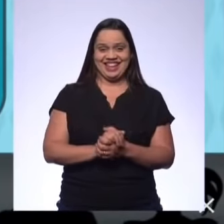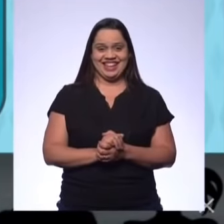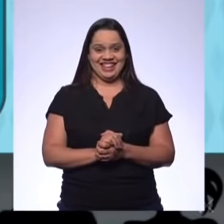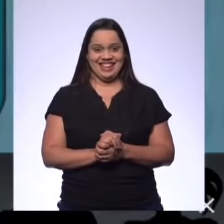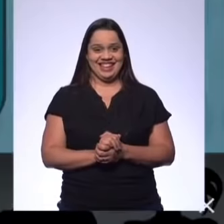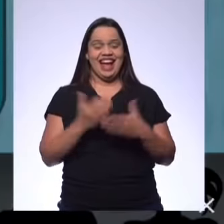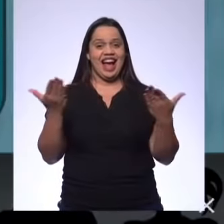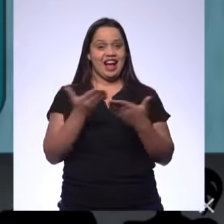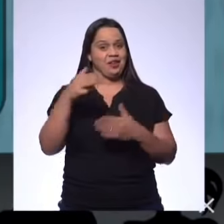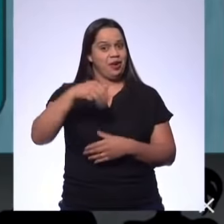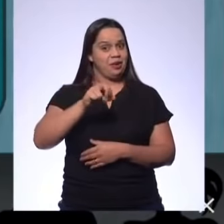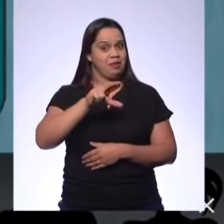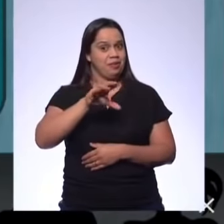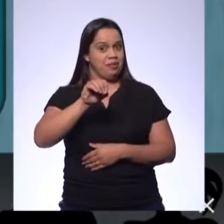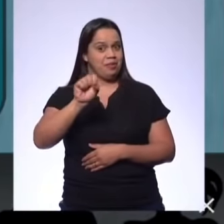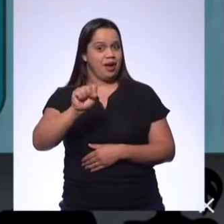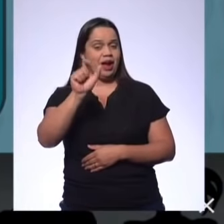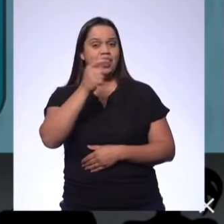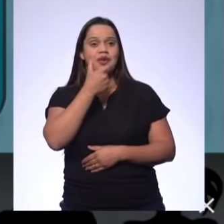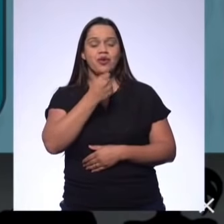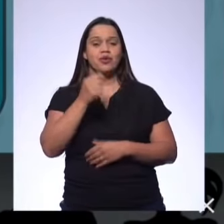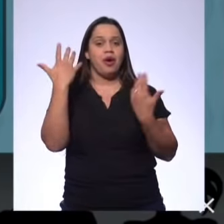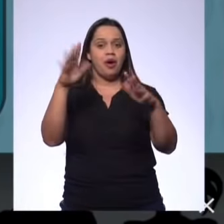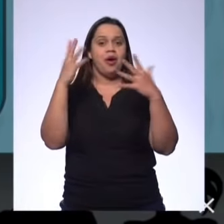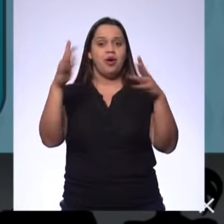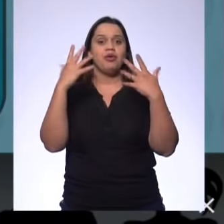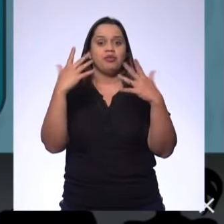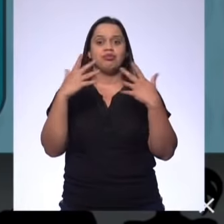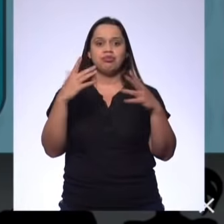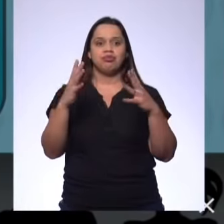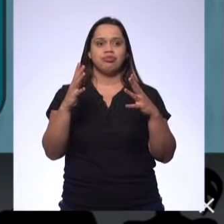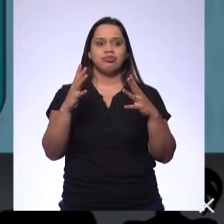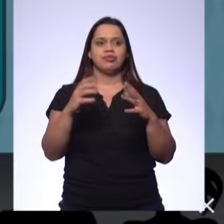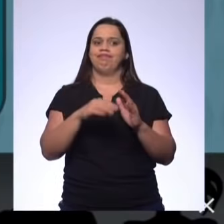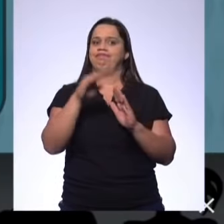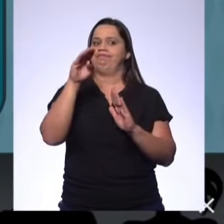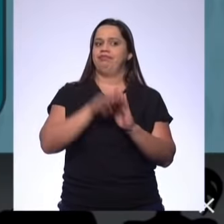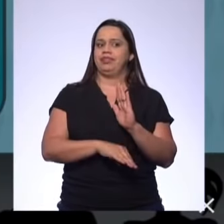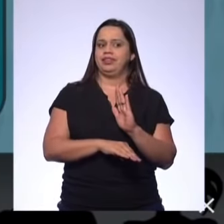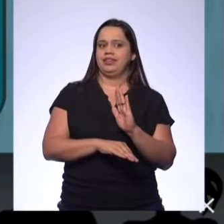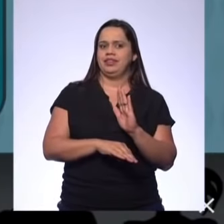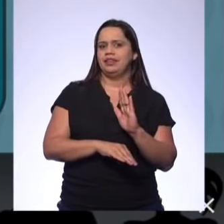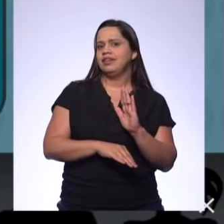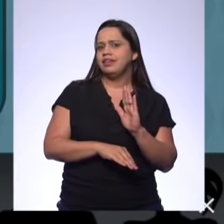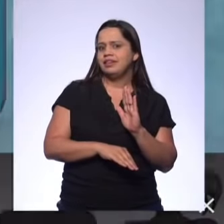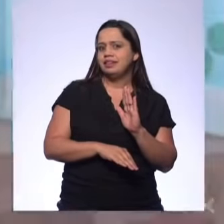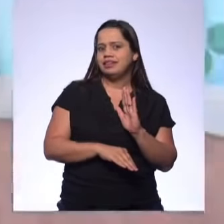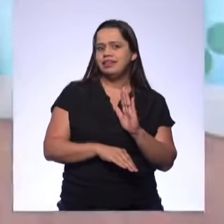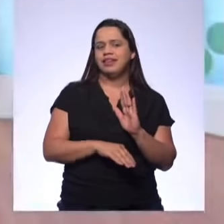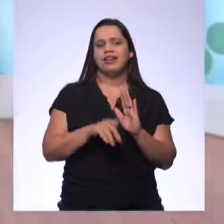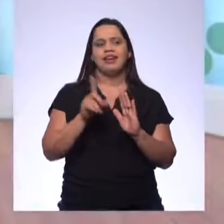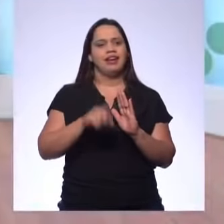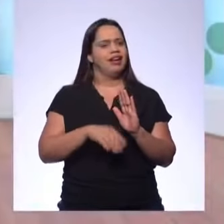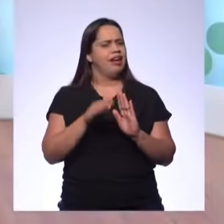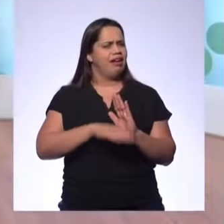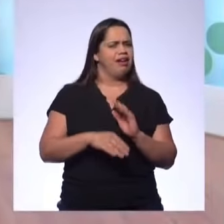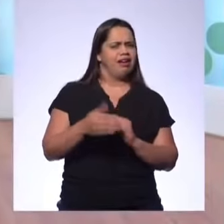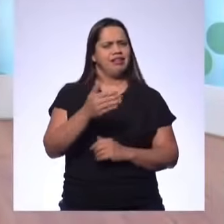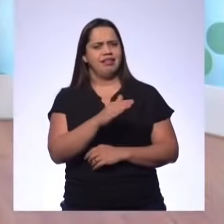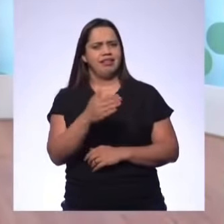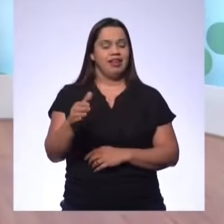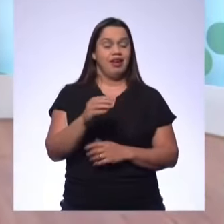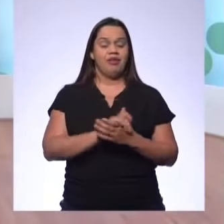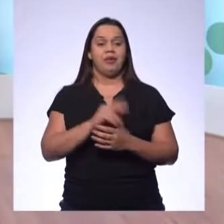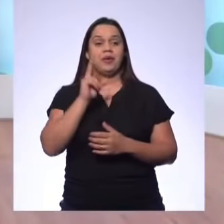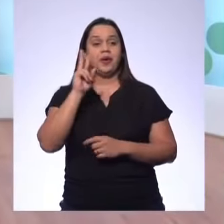Vamos aplaudir o Marcos, hein, gente? É, fez bem. Caiu a pontuação, hein, Marcos? Ixi. Pontuação tá aí. Então, tá. Pessoal,